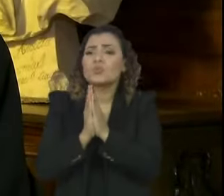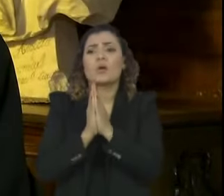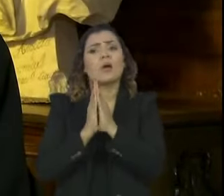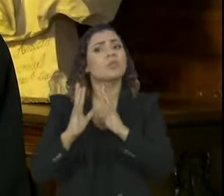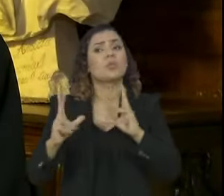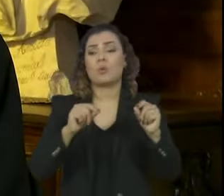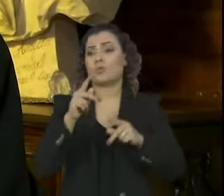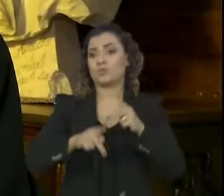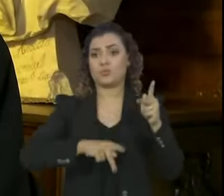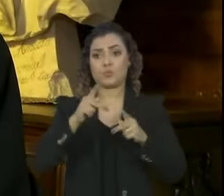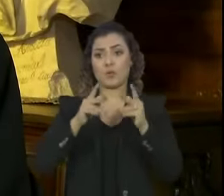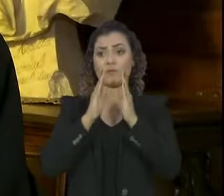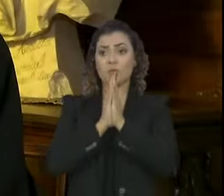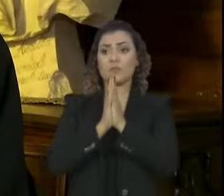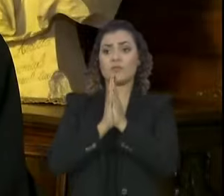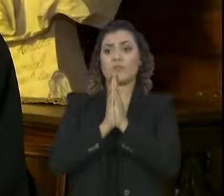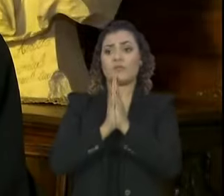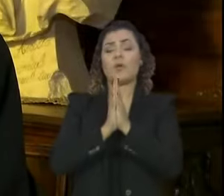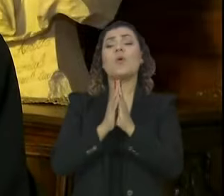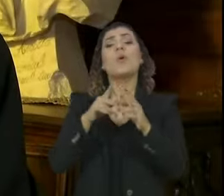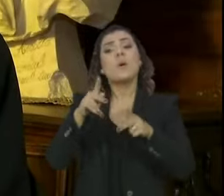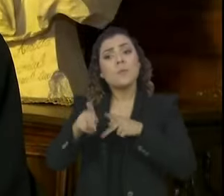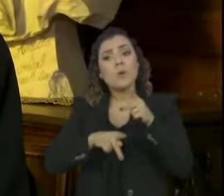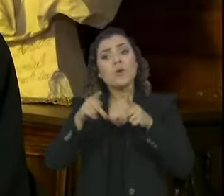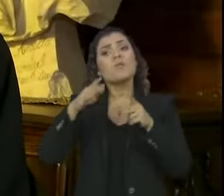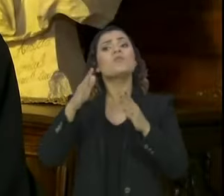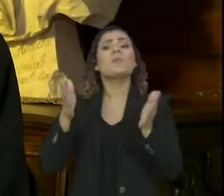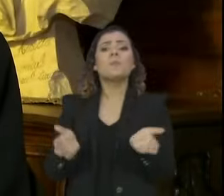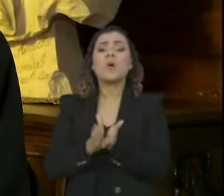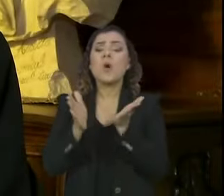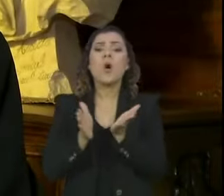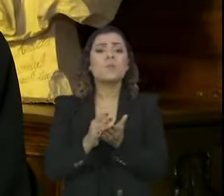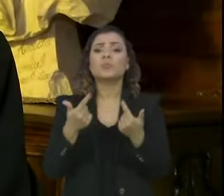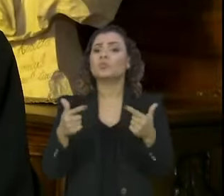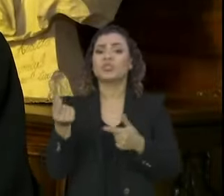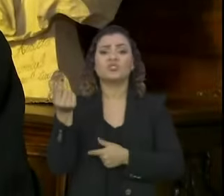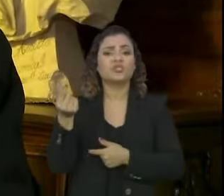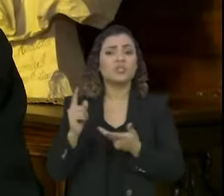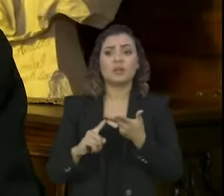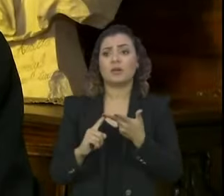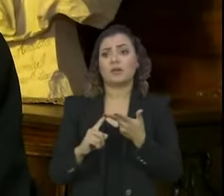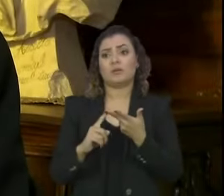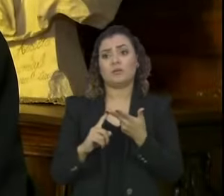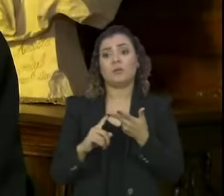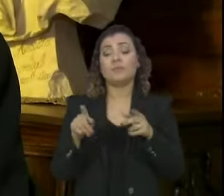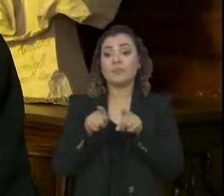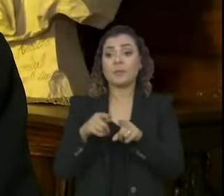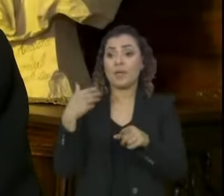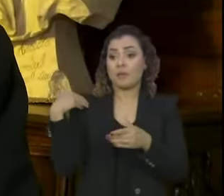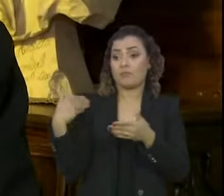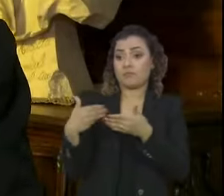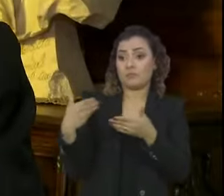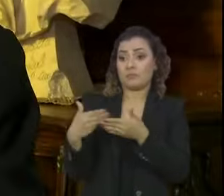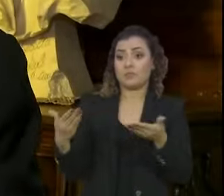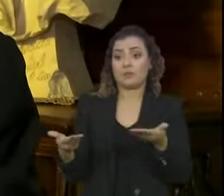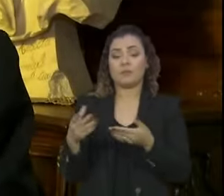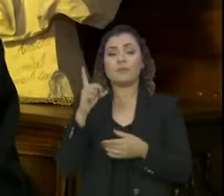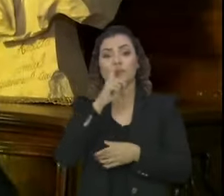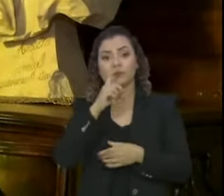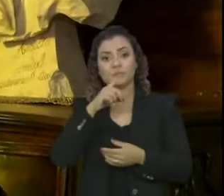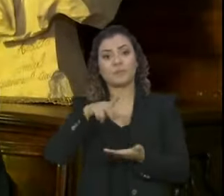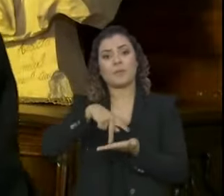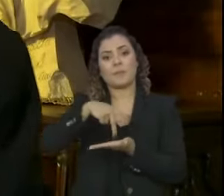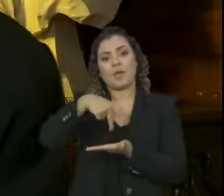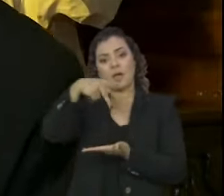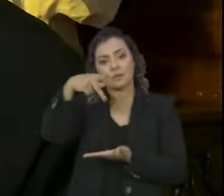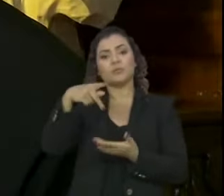estendida a todos os povos também os povos pobres que não podem pagar e por e agora mais recentemente de novo no domingo